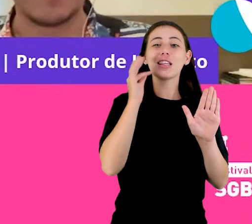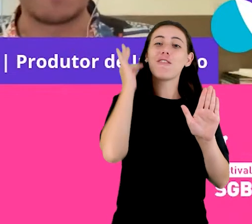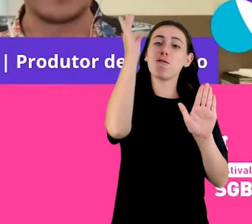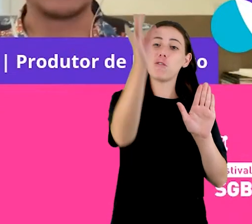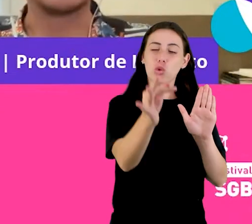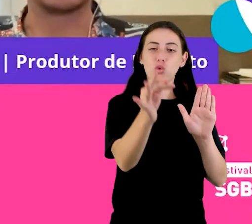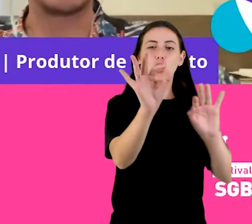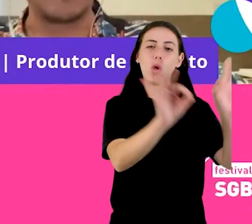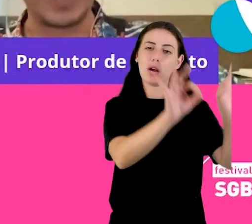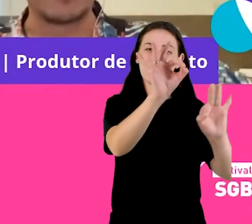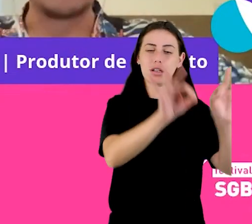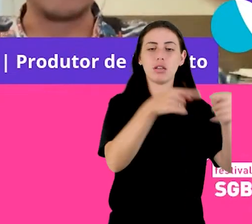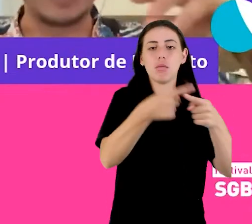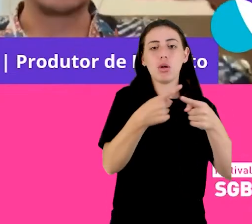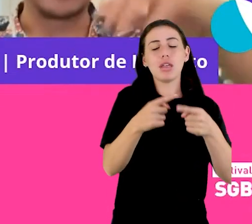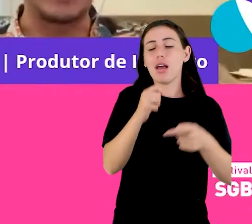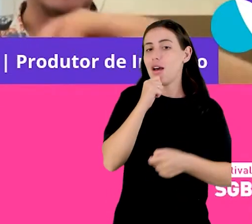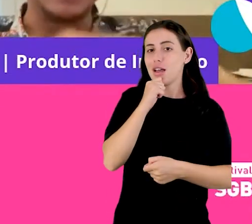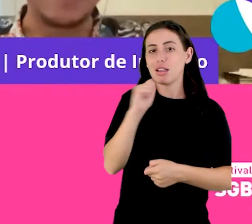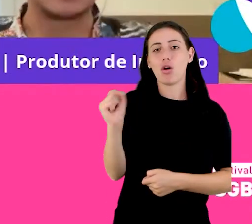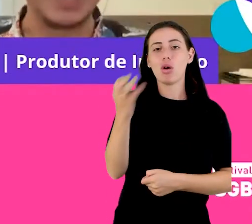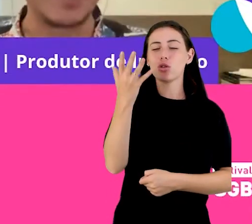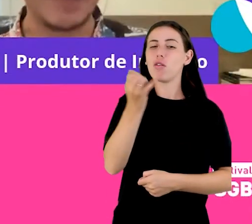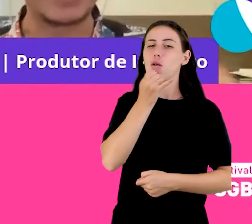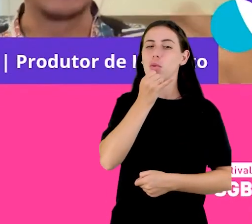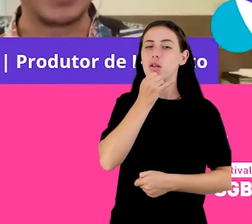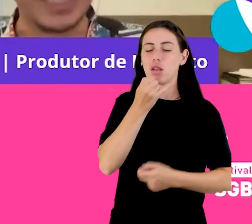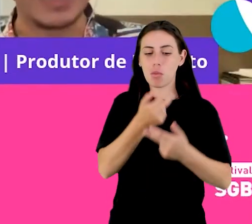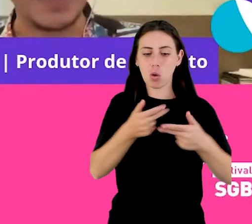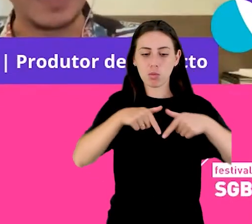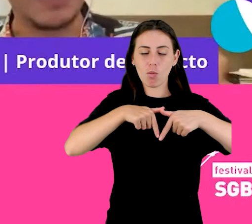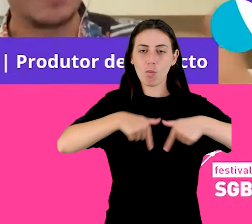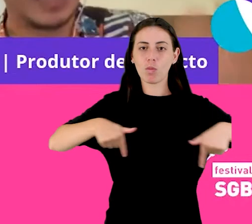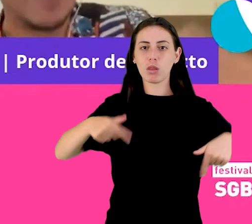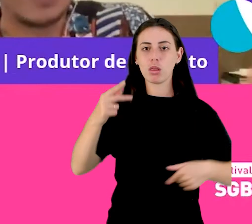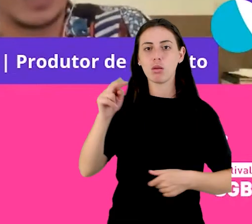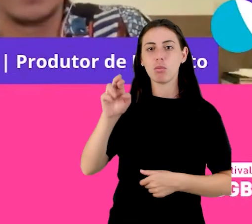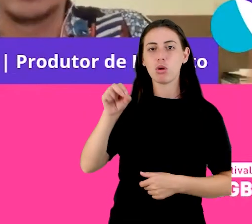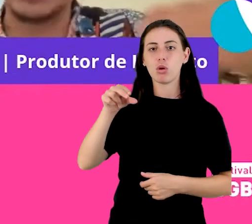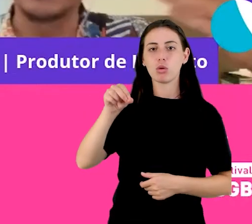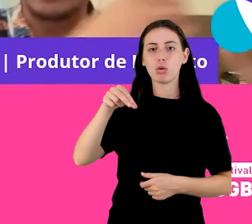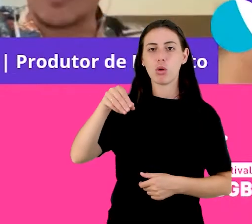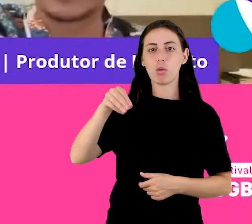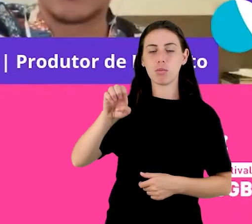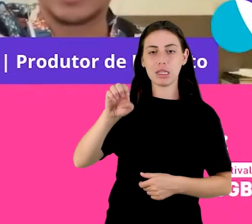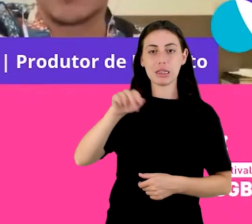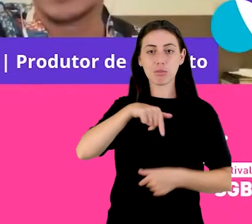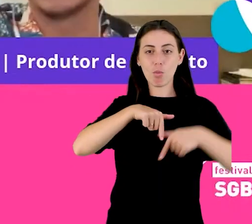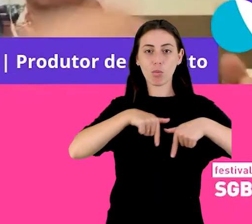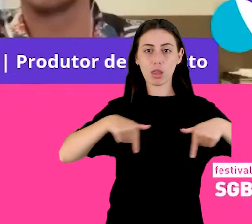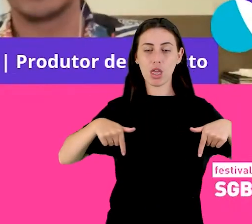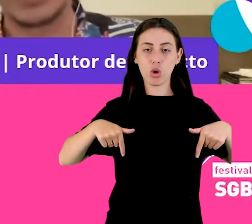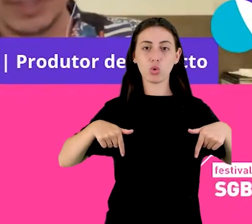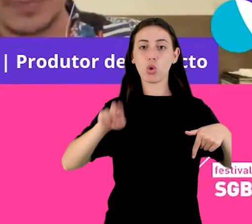diferente. Então a gente está agora convidando vários profissionais, intérpretes de Libras, para discutir esses temas e até pensar, a Libras não tem que começar a mudar, como a gente